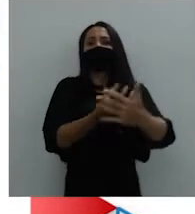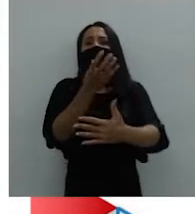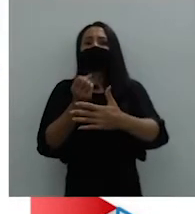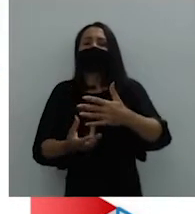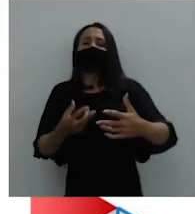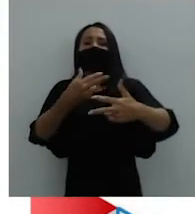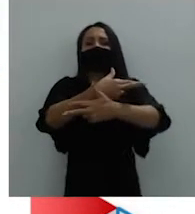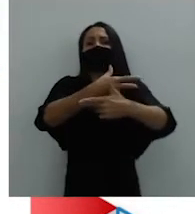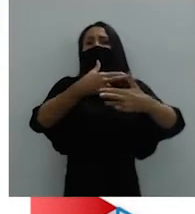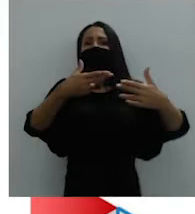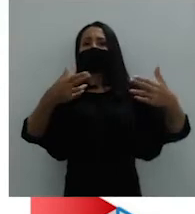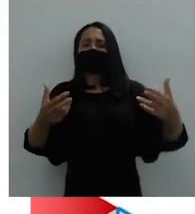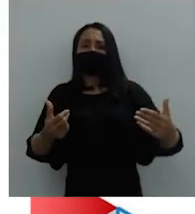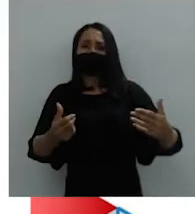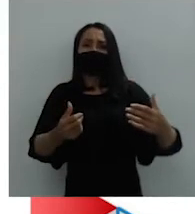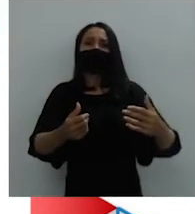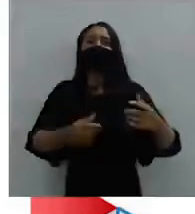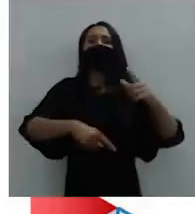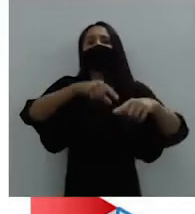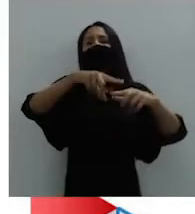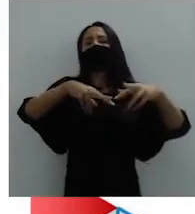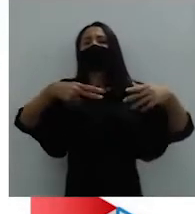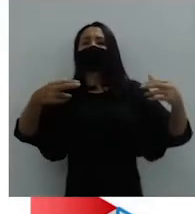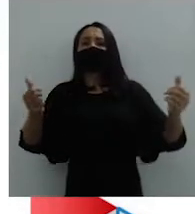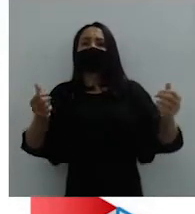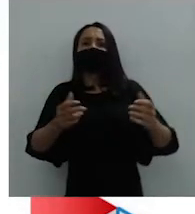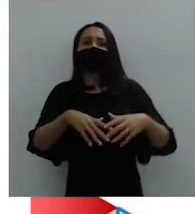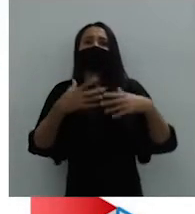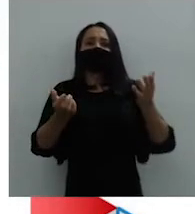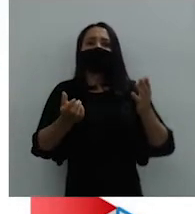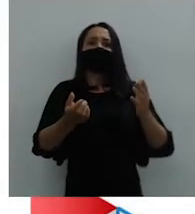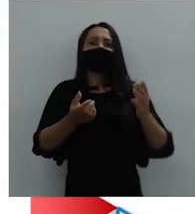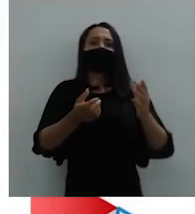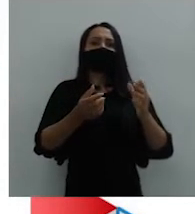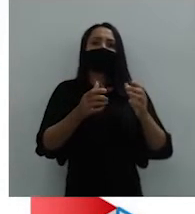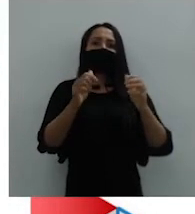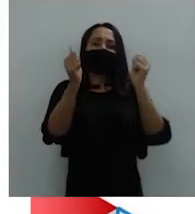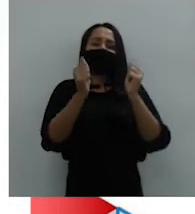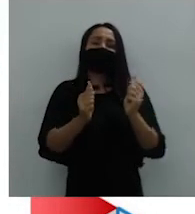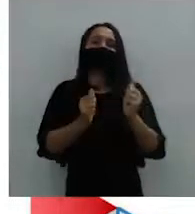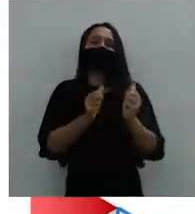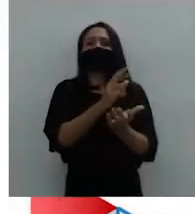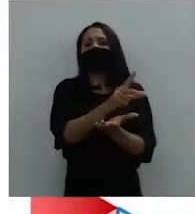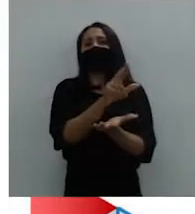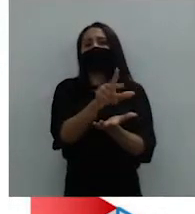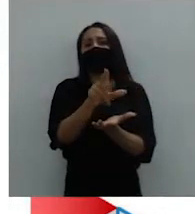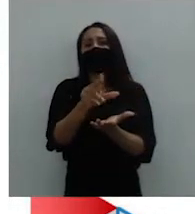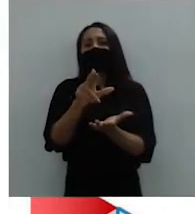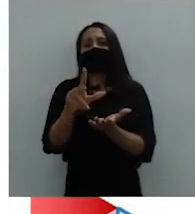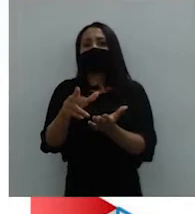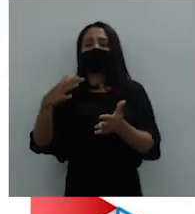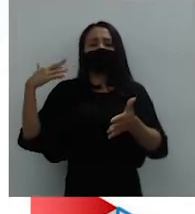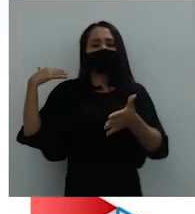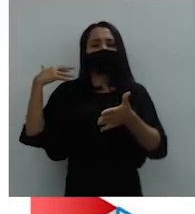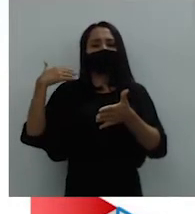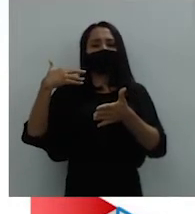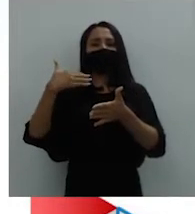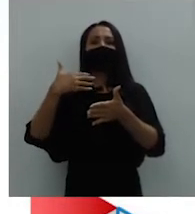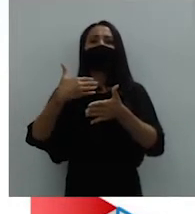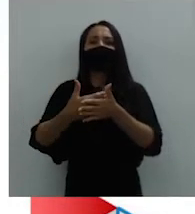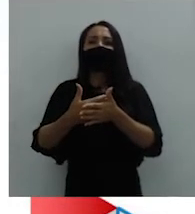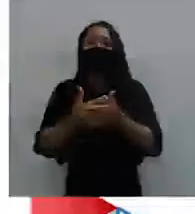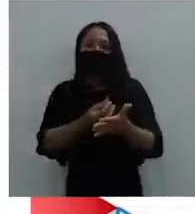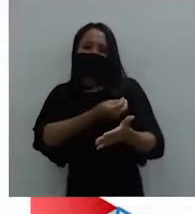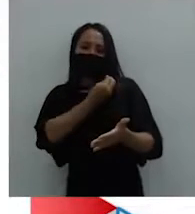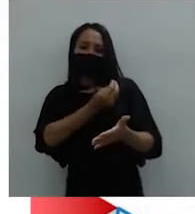produzir, novas mercadorias, novas formas arquitetônicas, entre outros, no decorrer da